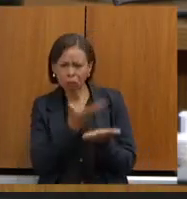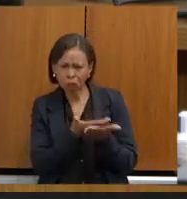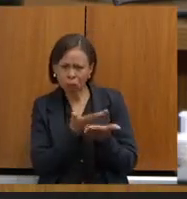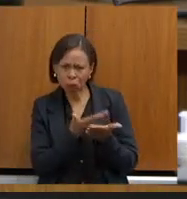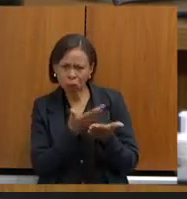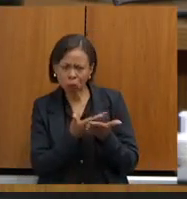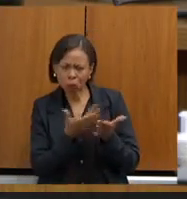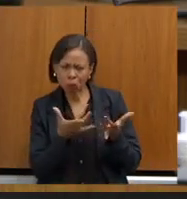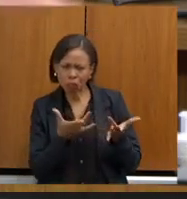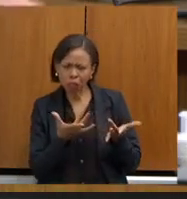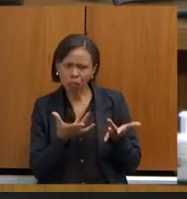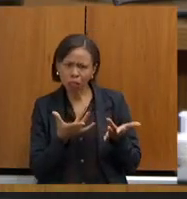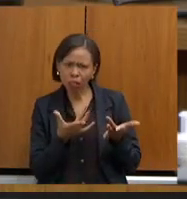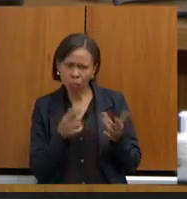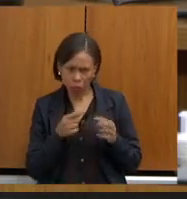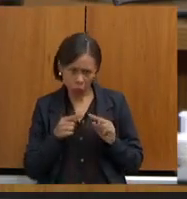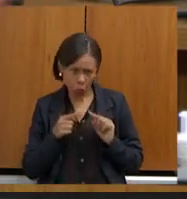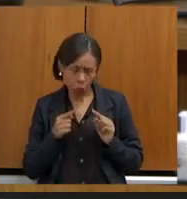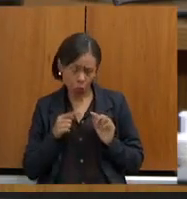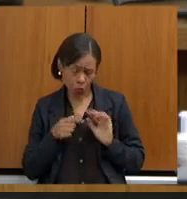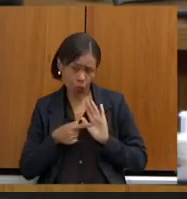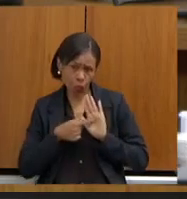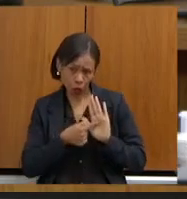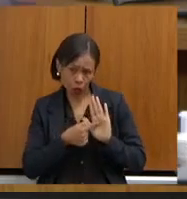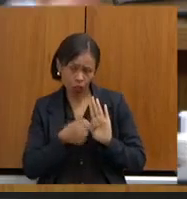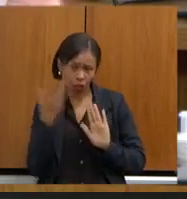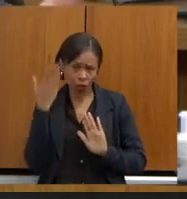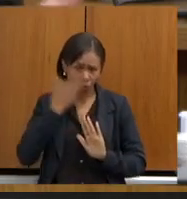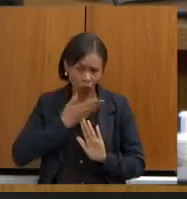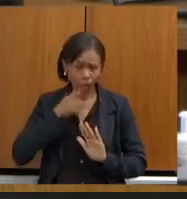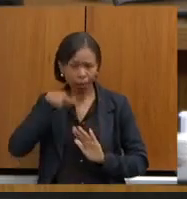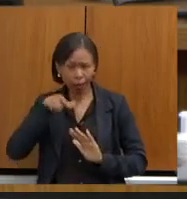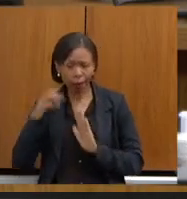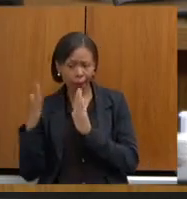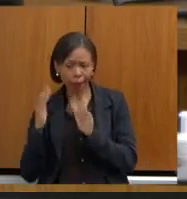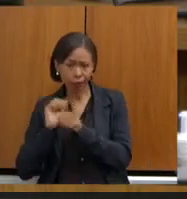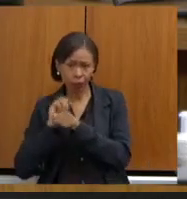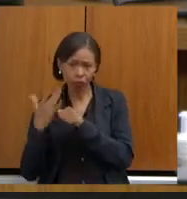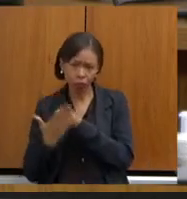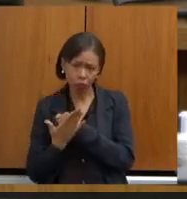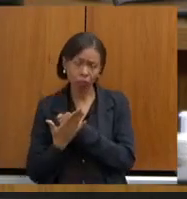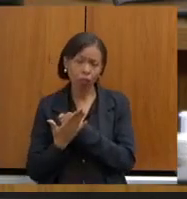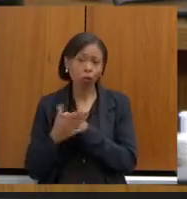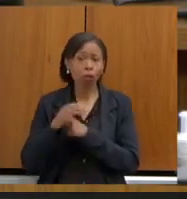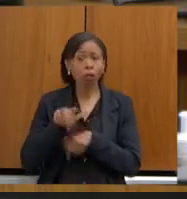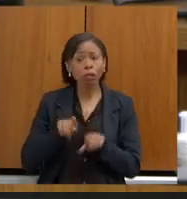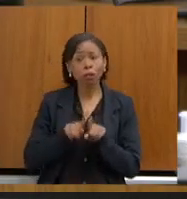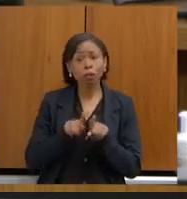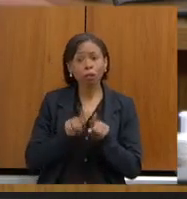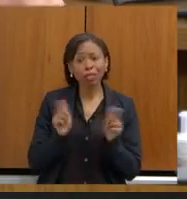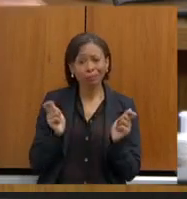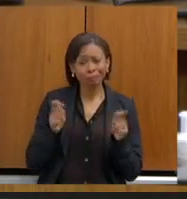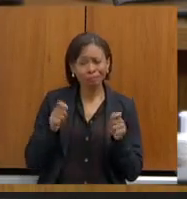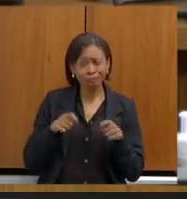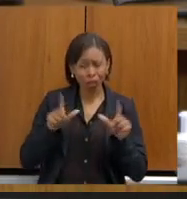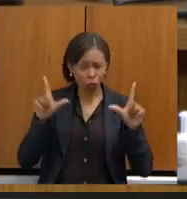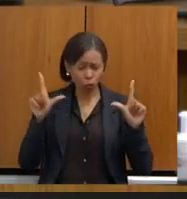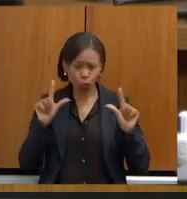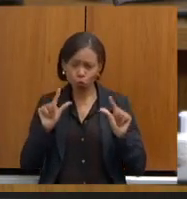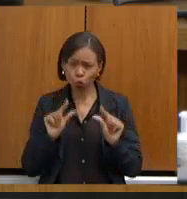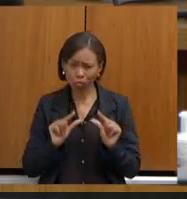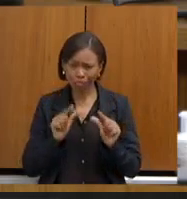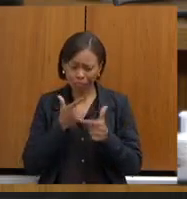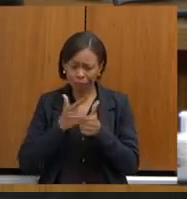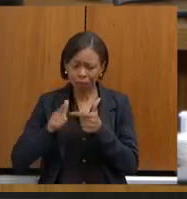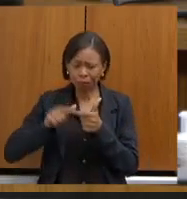dessa relação e fico feliz de saber que medidas estão sendo tomadas para mesmo com essa dificuldade a mais é mitigar esse problema e tentar